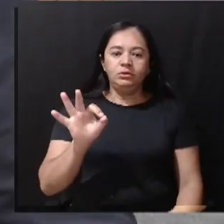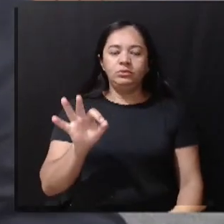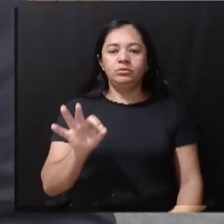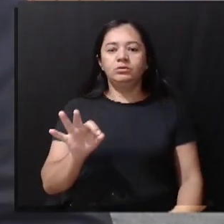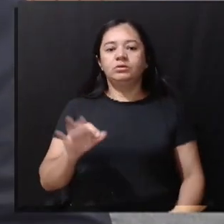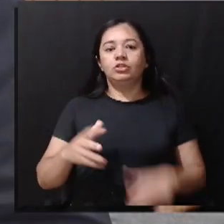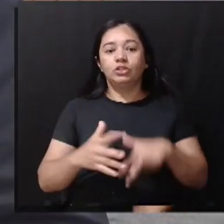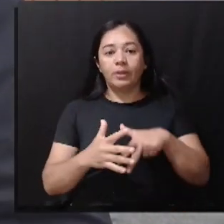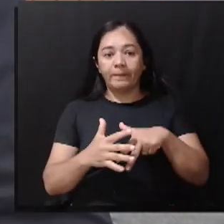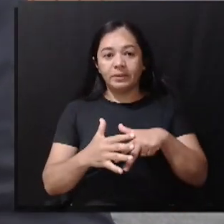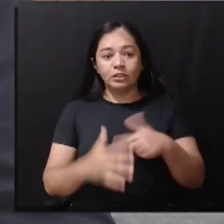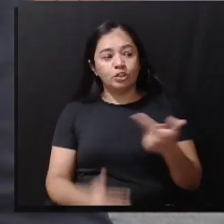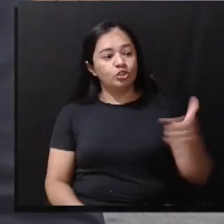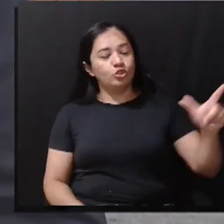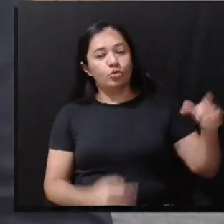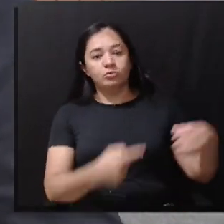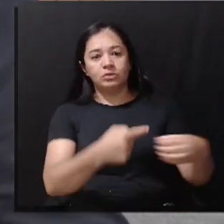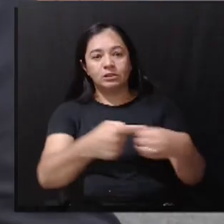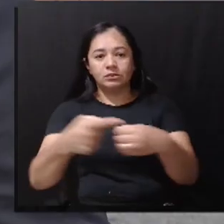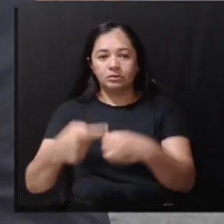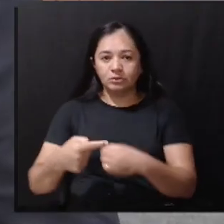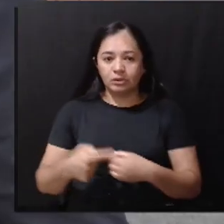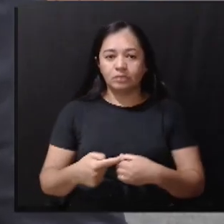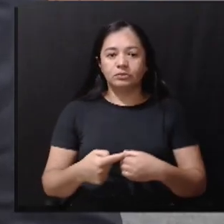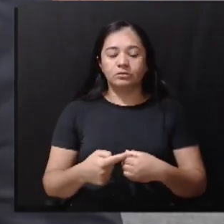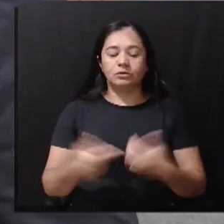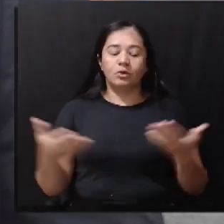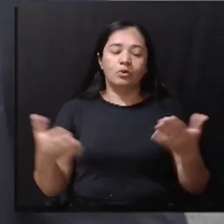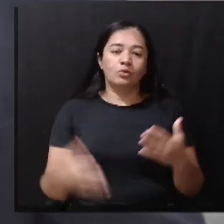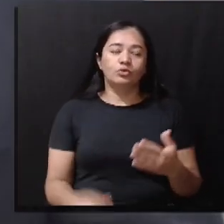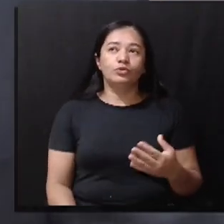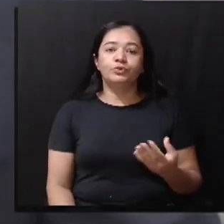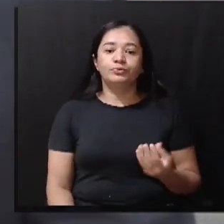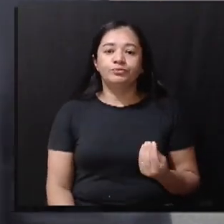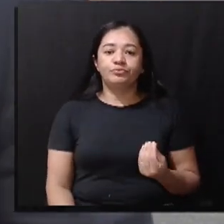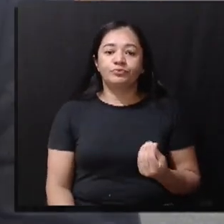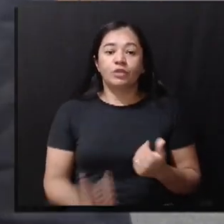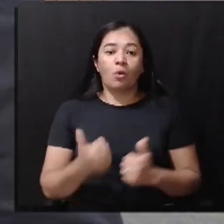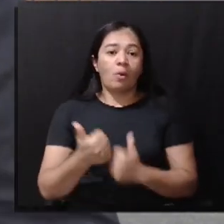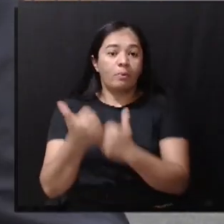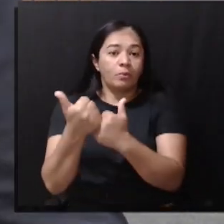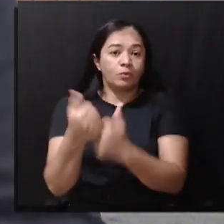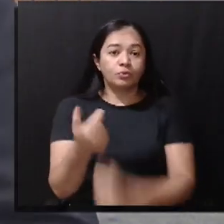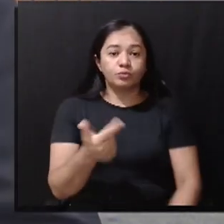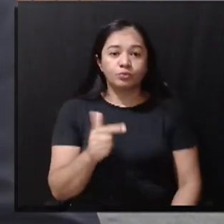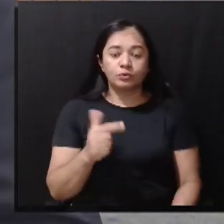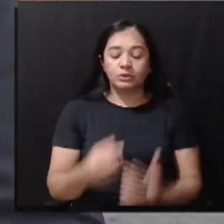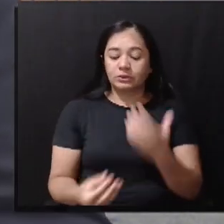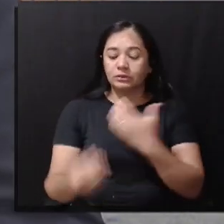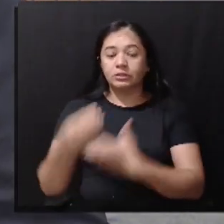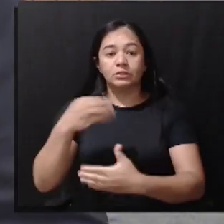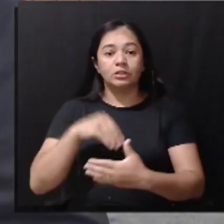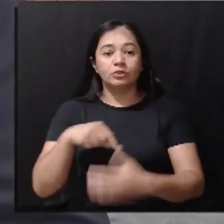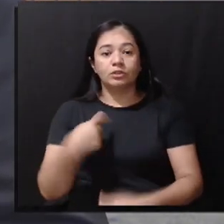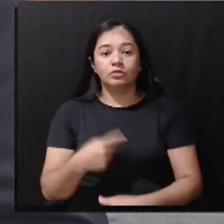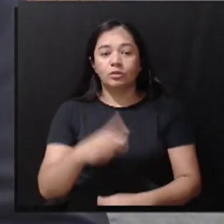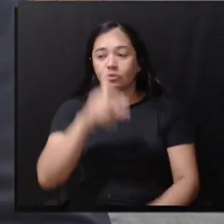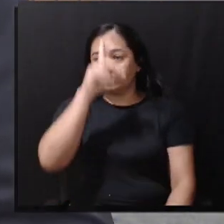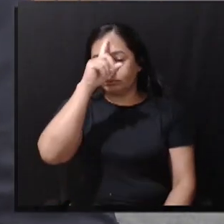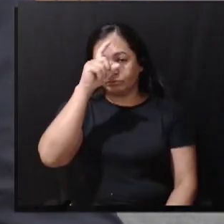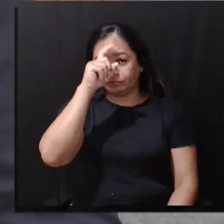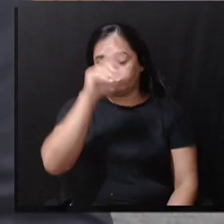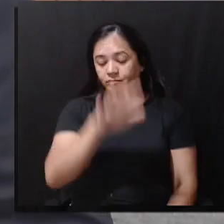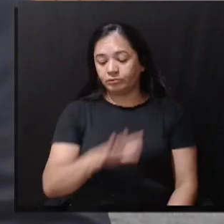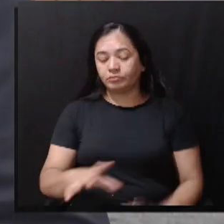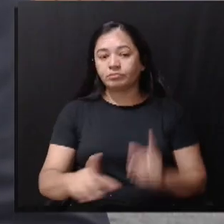são de cidades vizinhas. E hoje a gente não tem esse suporte, né, dentro da nossa rede hospitalar que atende o SUS,